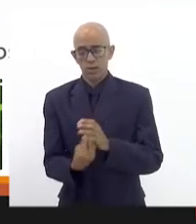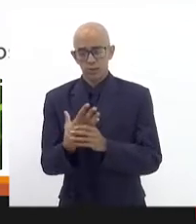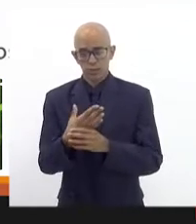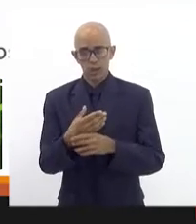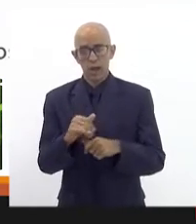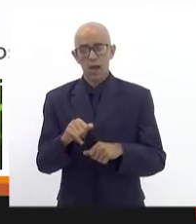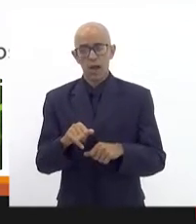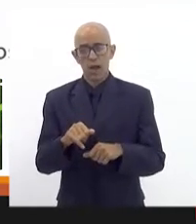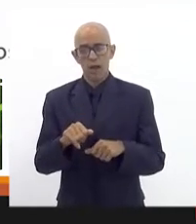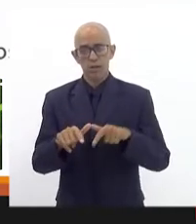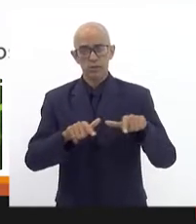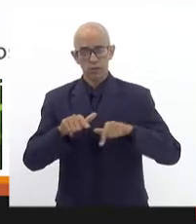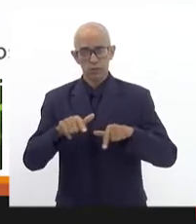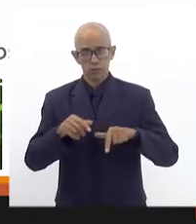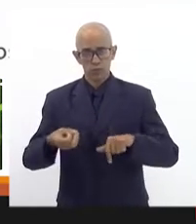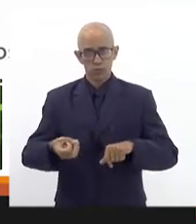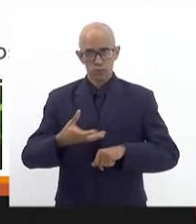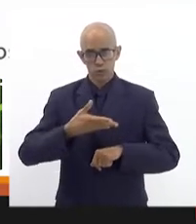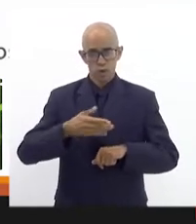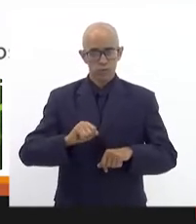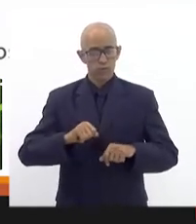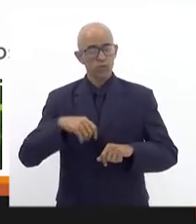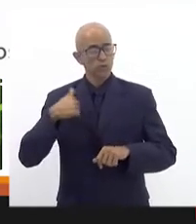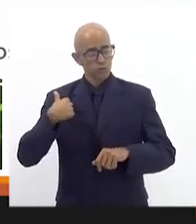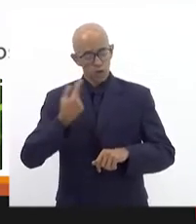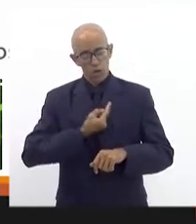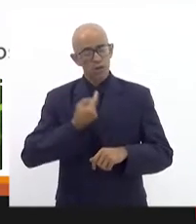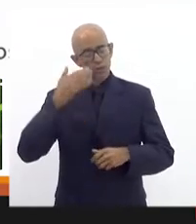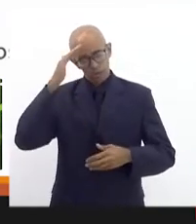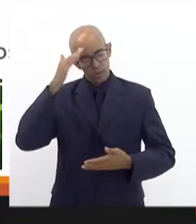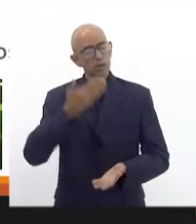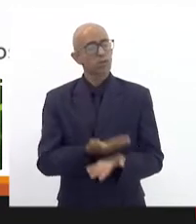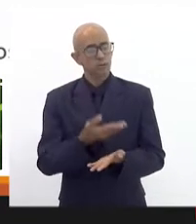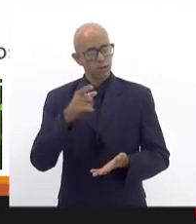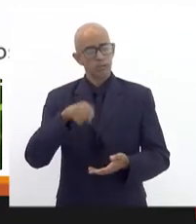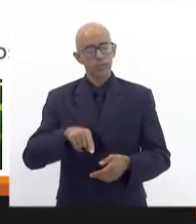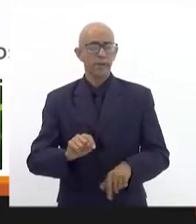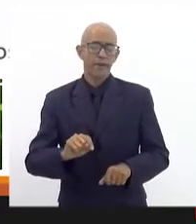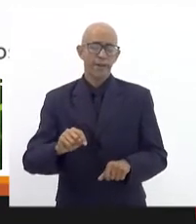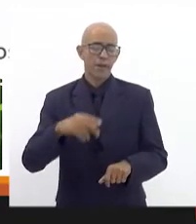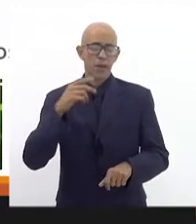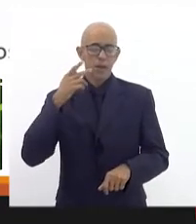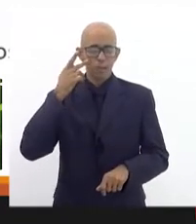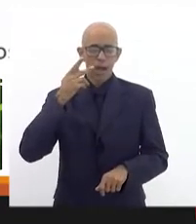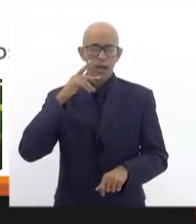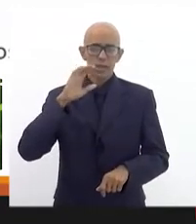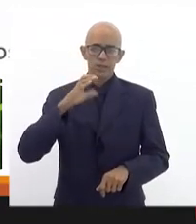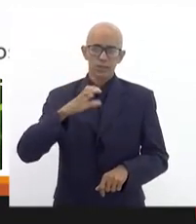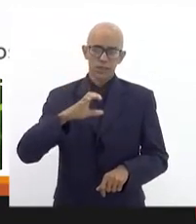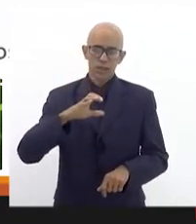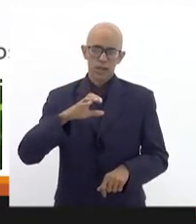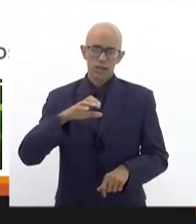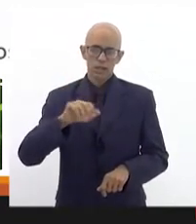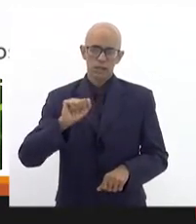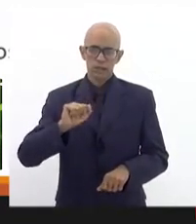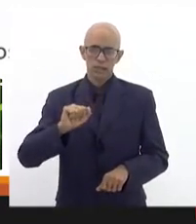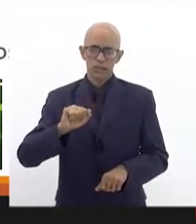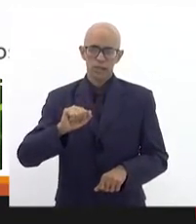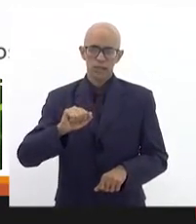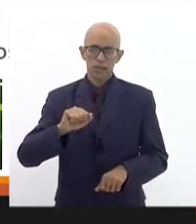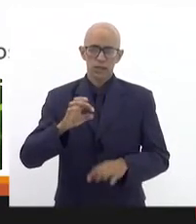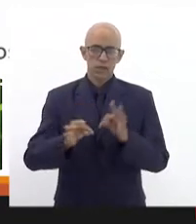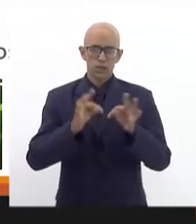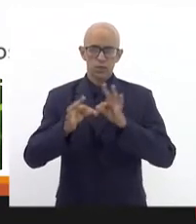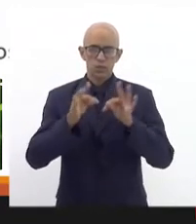inovadores, nós podemos criar um novo momento para a ciência e Tecnologia e Inovação do Estado do Rio de Janeiro. Então, ele cria